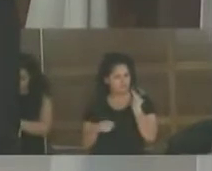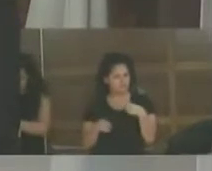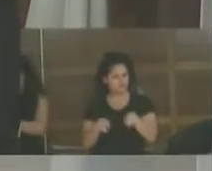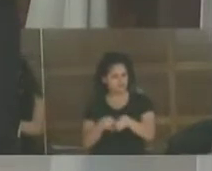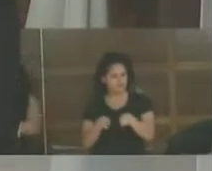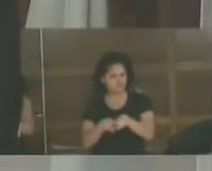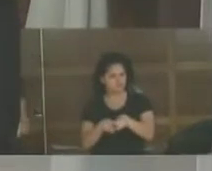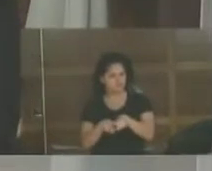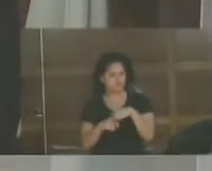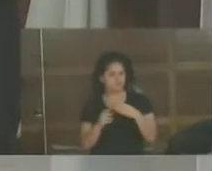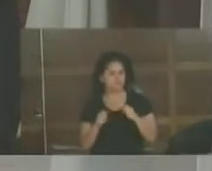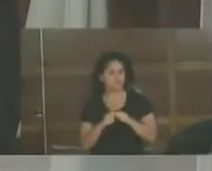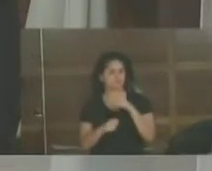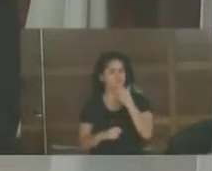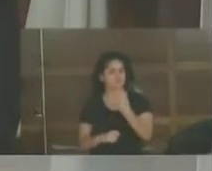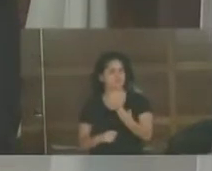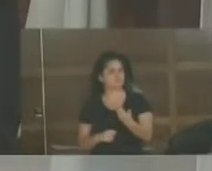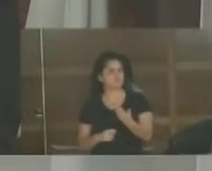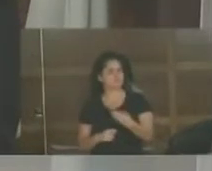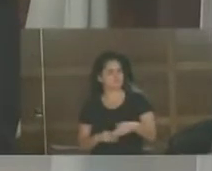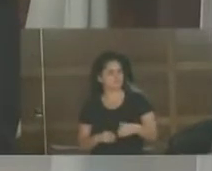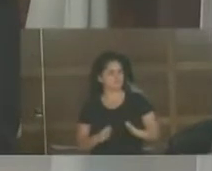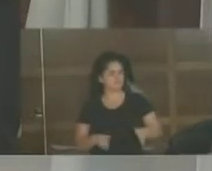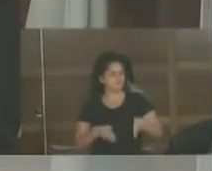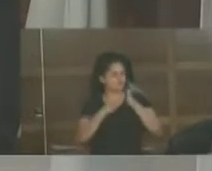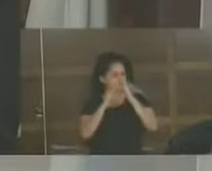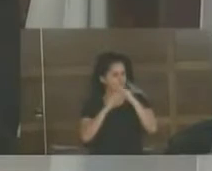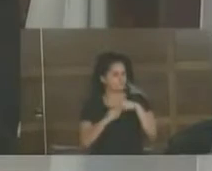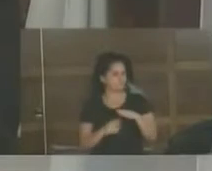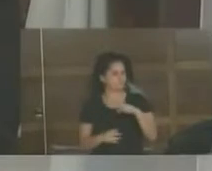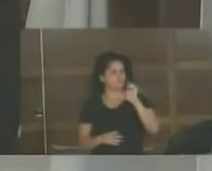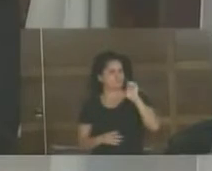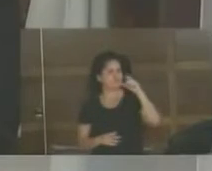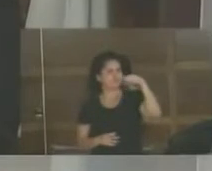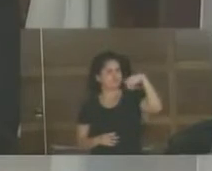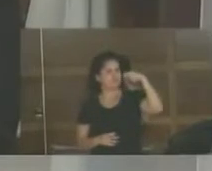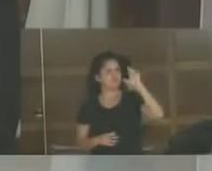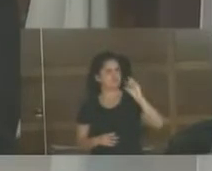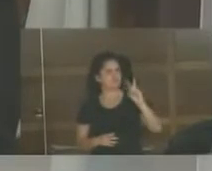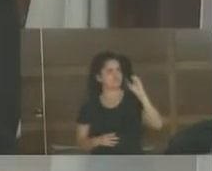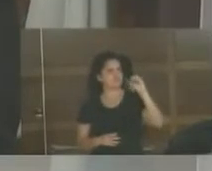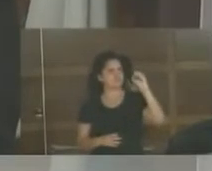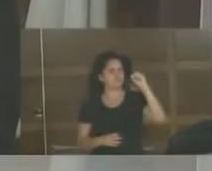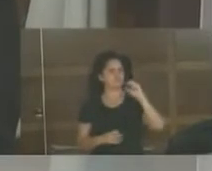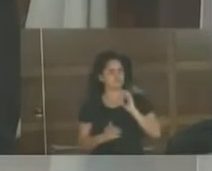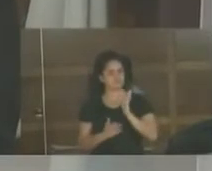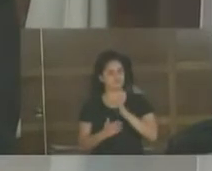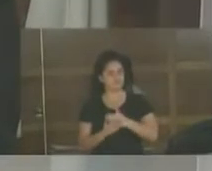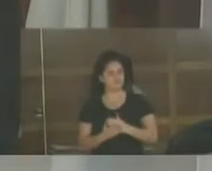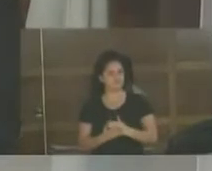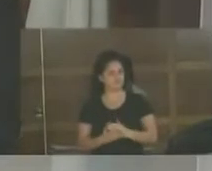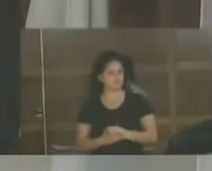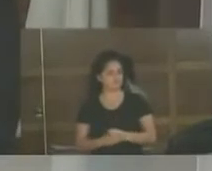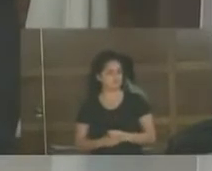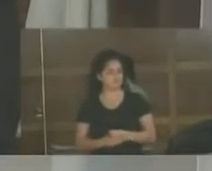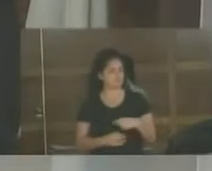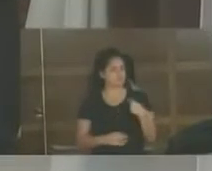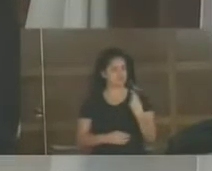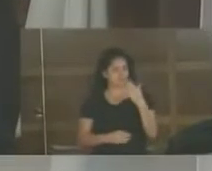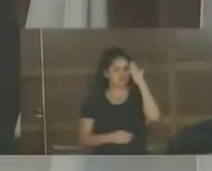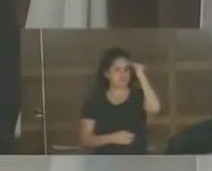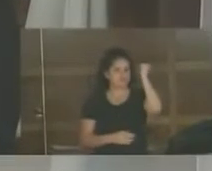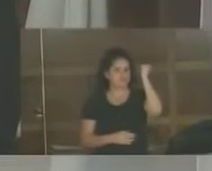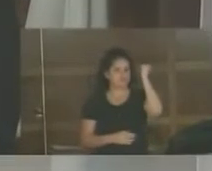também uma solicitação de uma torre de endoscopia. E ambos já estão sendo providenciados. Então, agora a gente sabe que, por